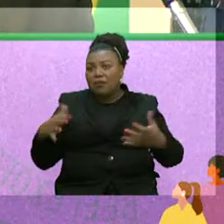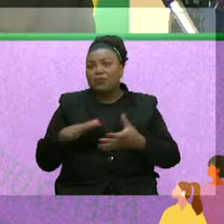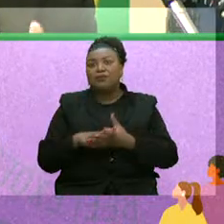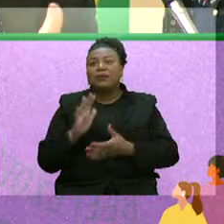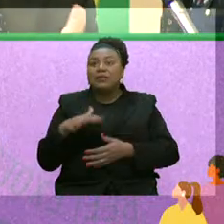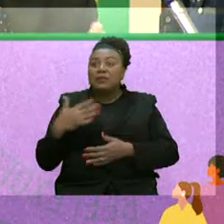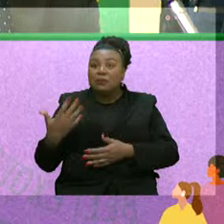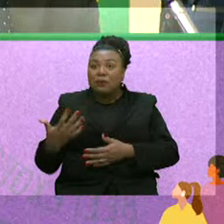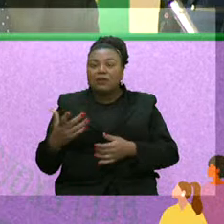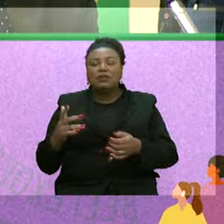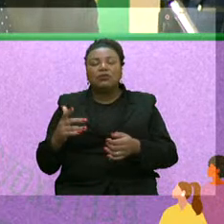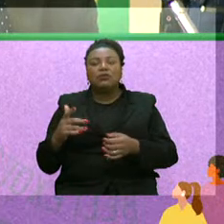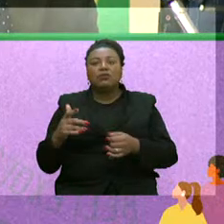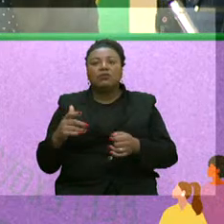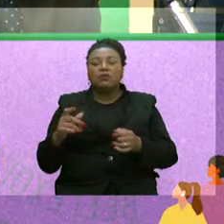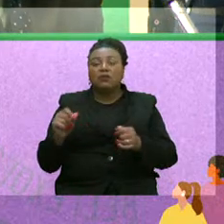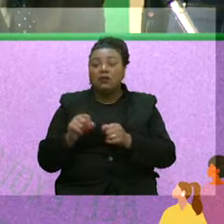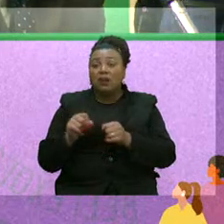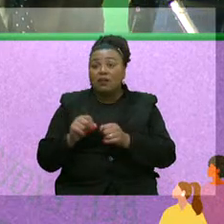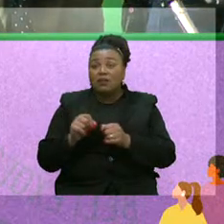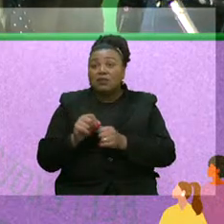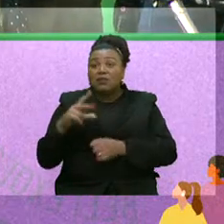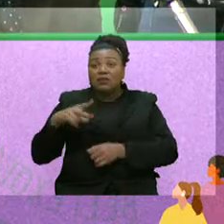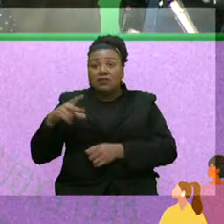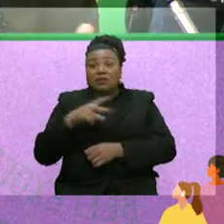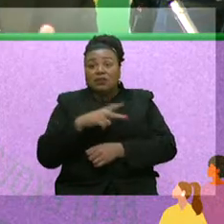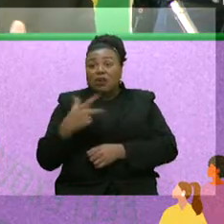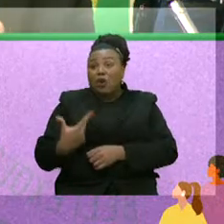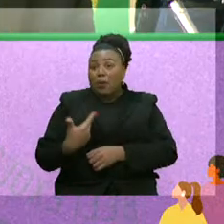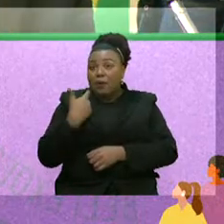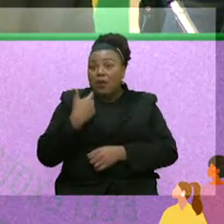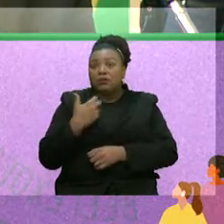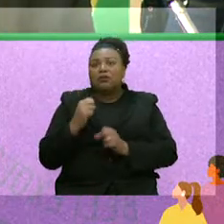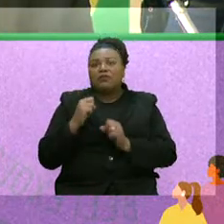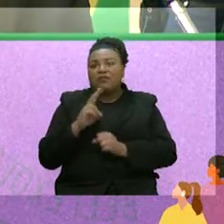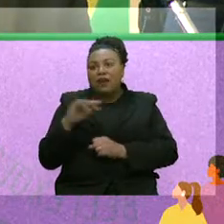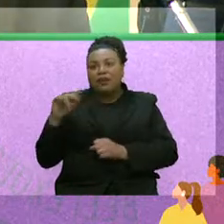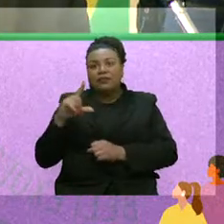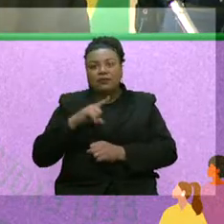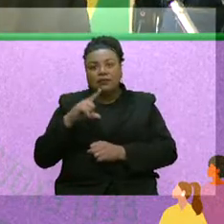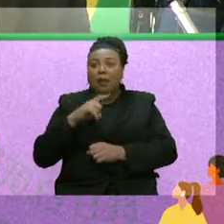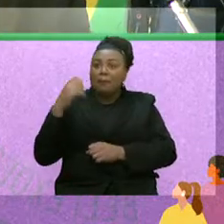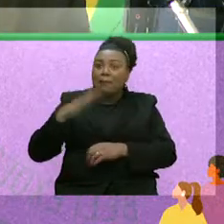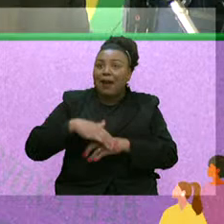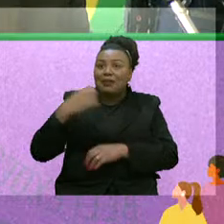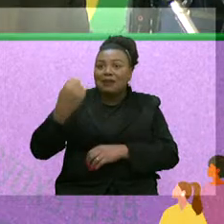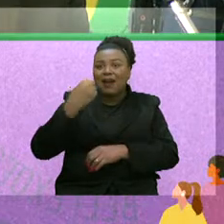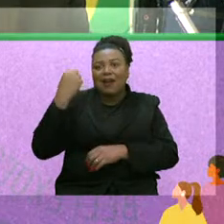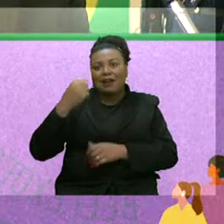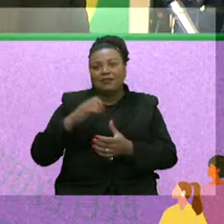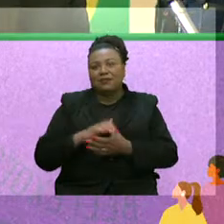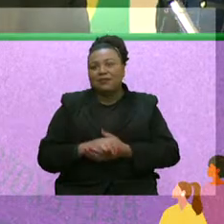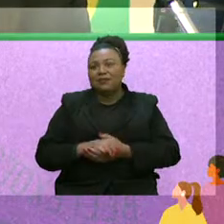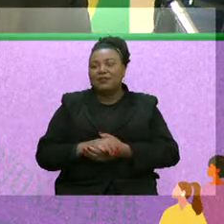E quando vai ser aquele paciente eventualmente ser operado, vai estar de uma gravidade maior.